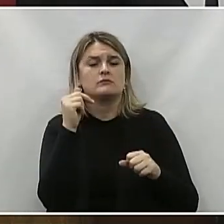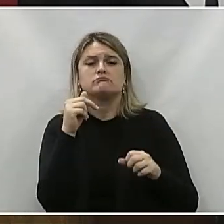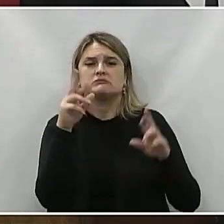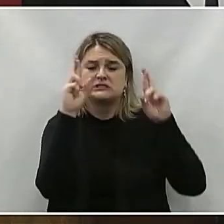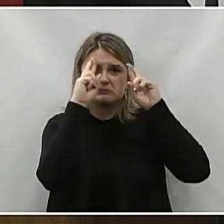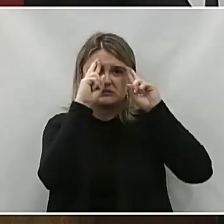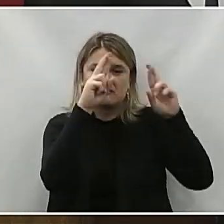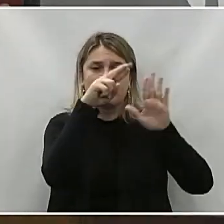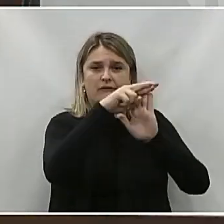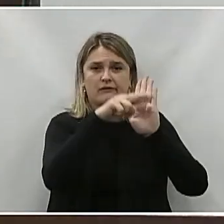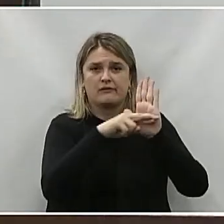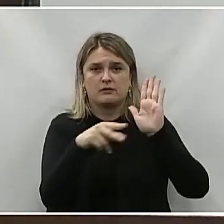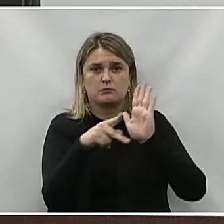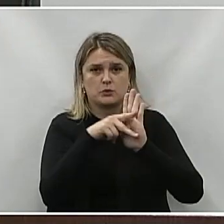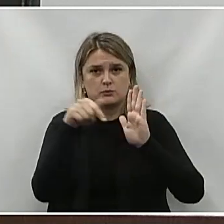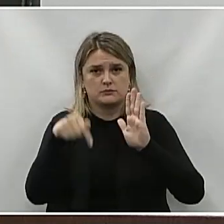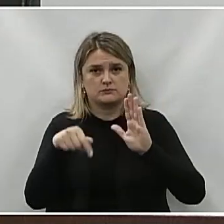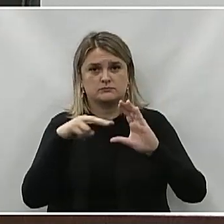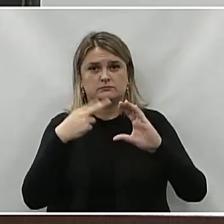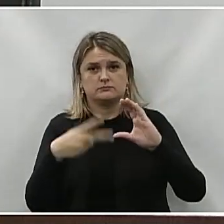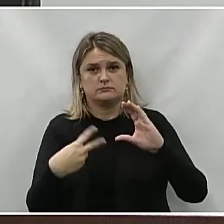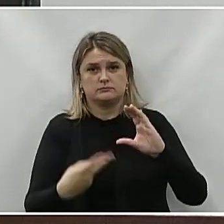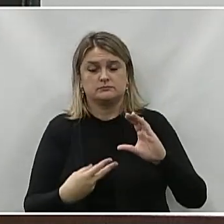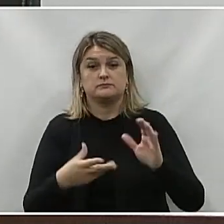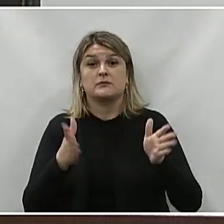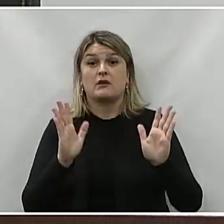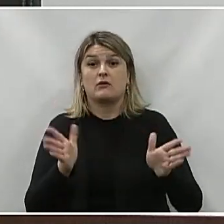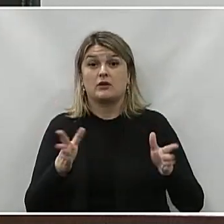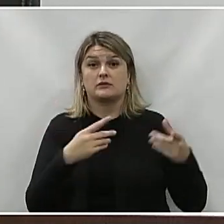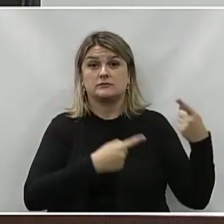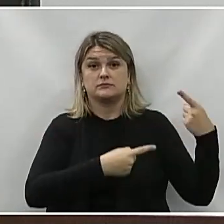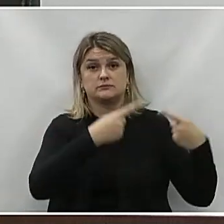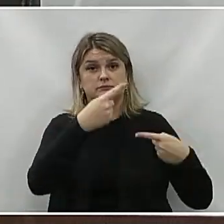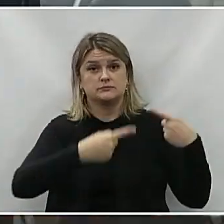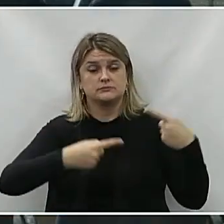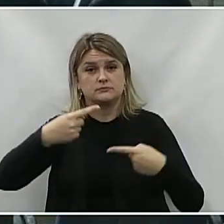regimento É o parecer Em discussão